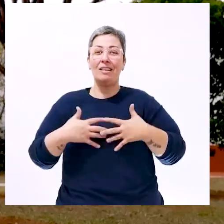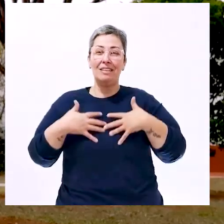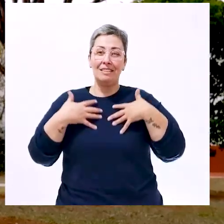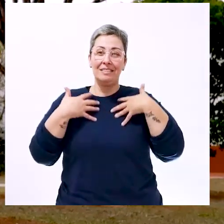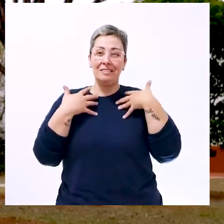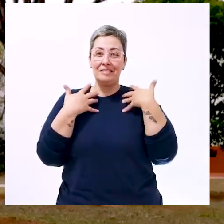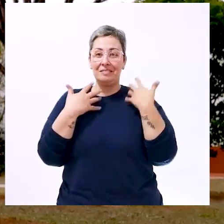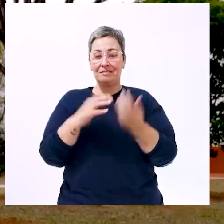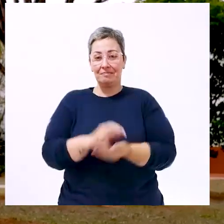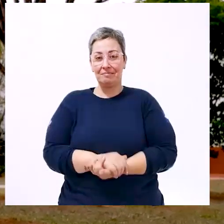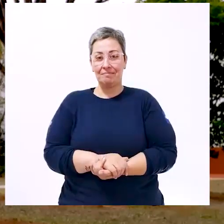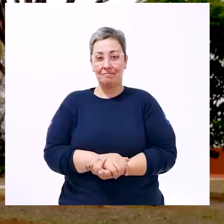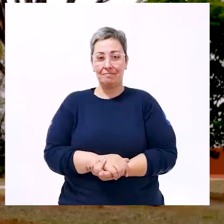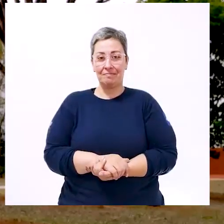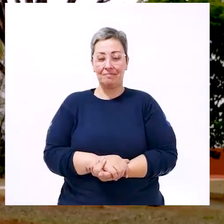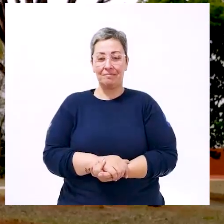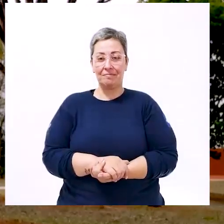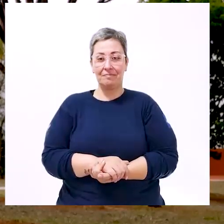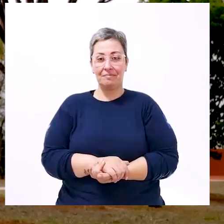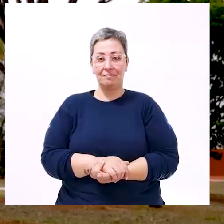o seu coração.